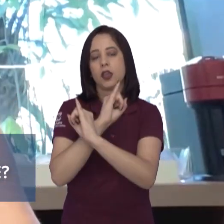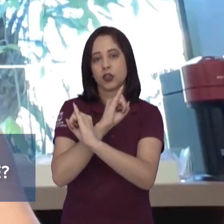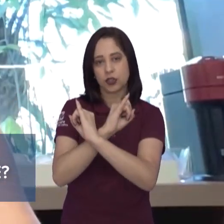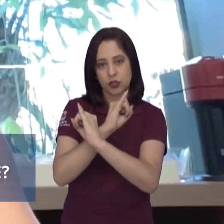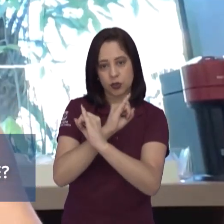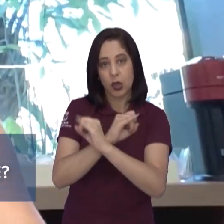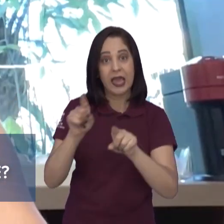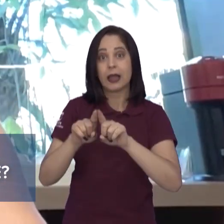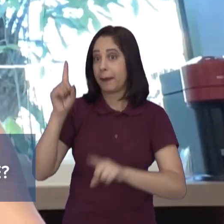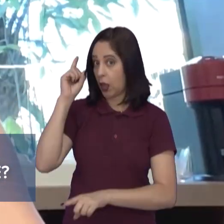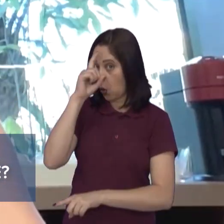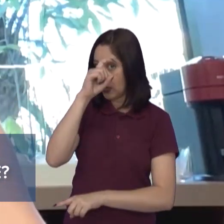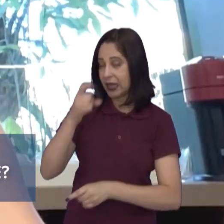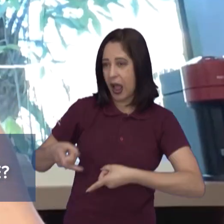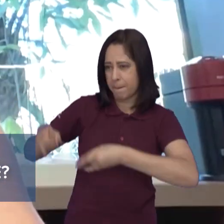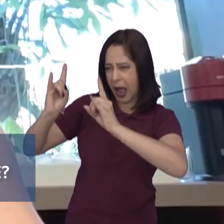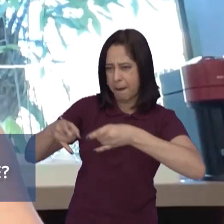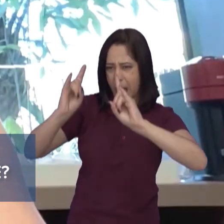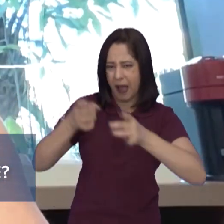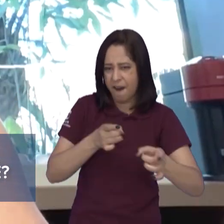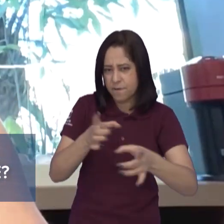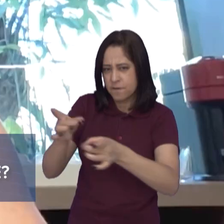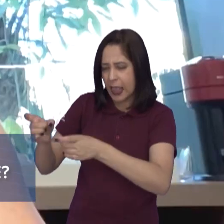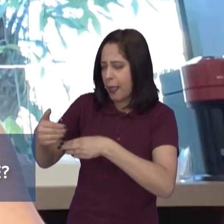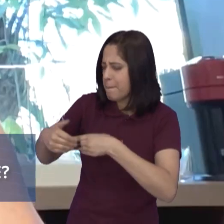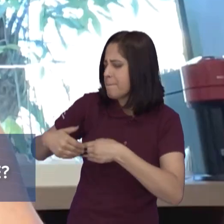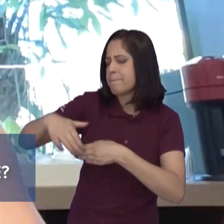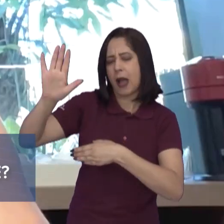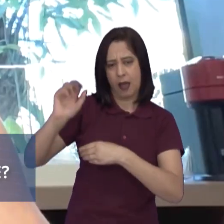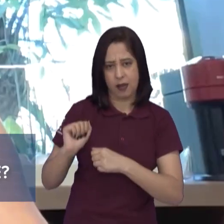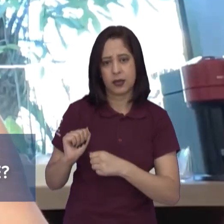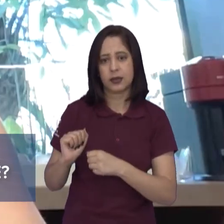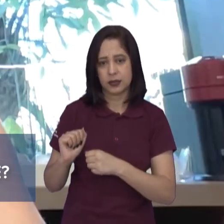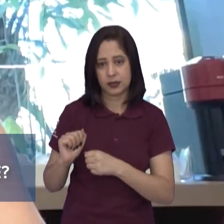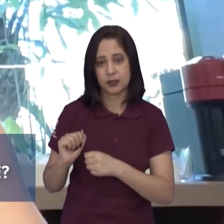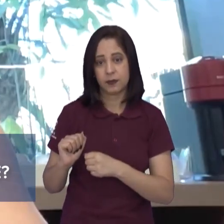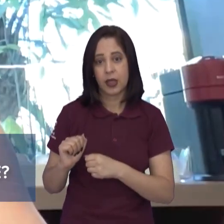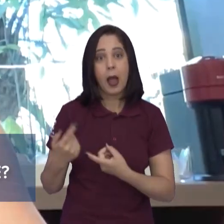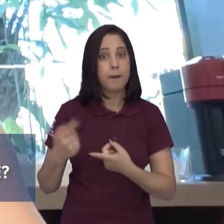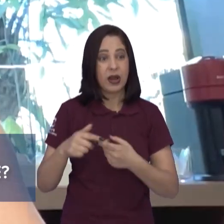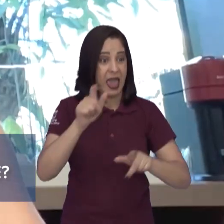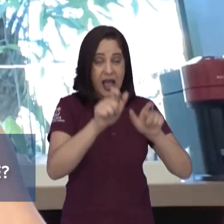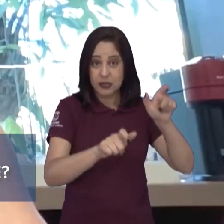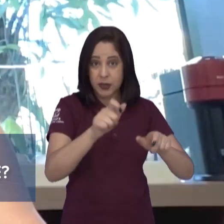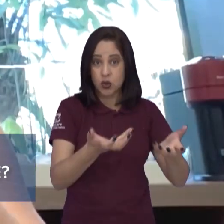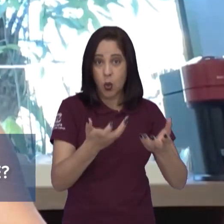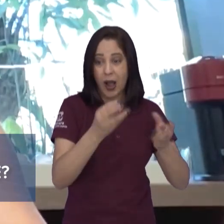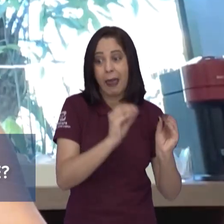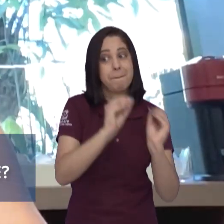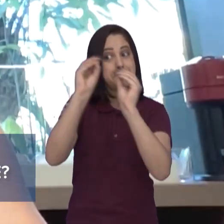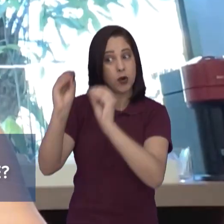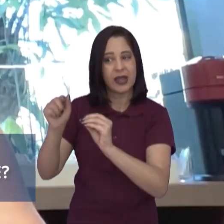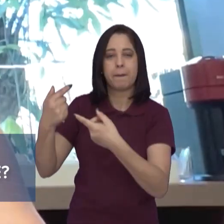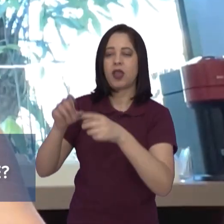das Colinas também. Então, é onde eu tenho uma demanda ainda muito reprimida, que quer vir morar aqui pela infraestrutura,